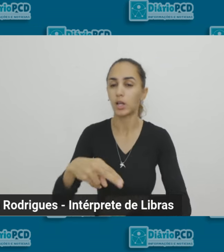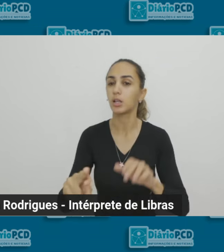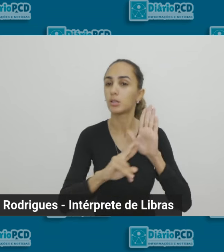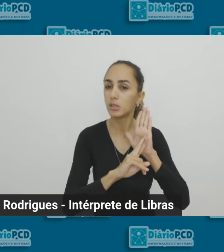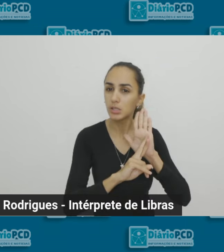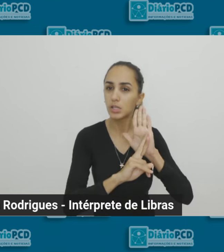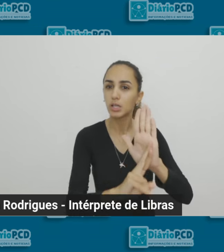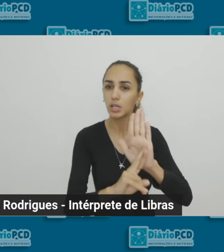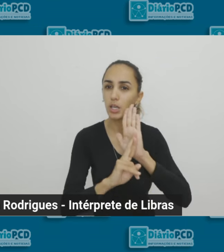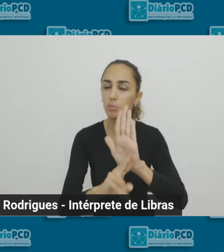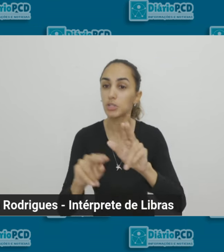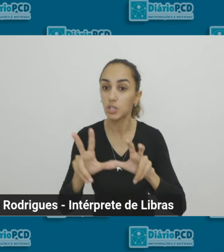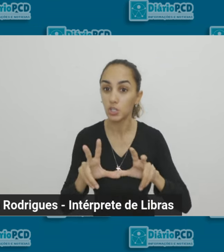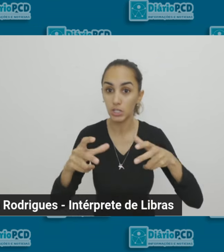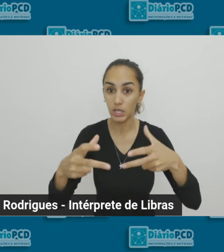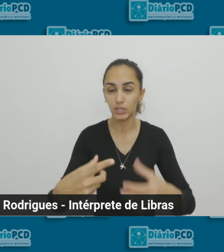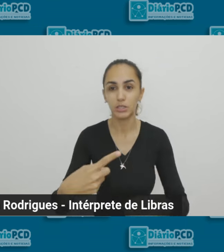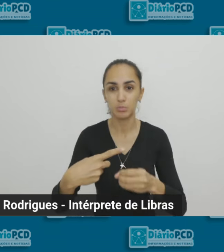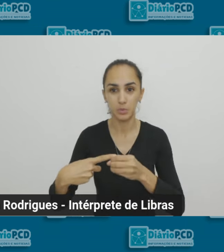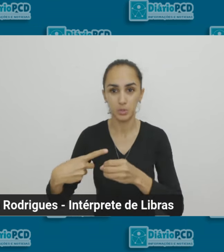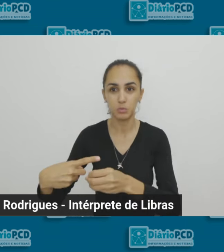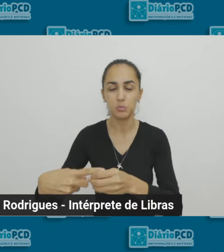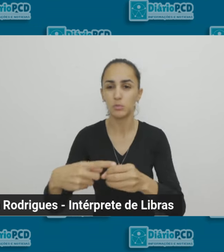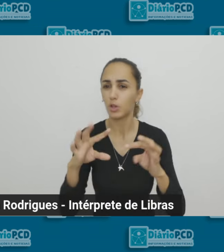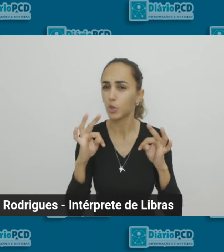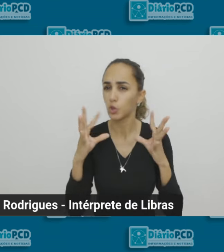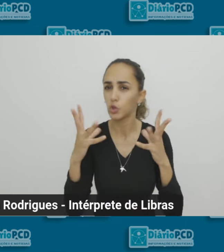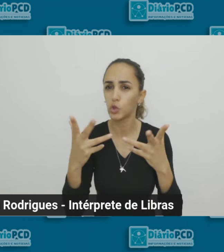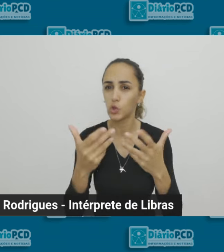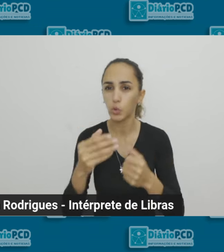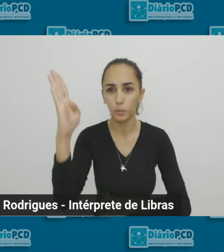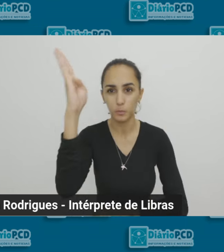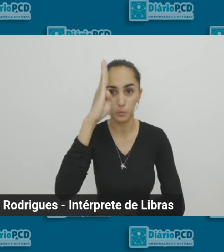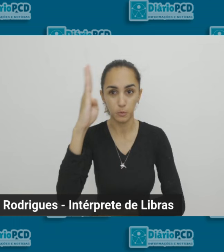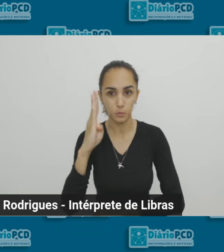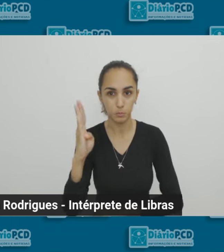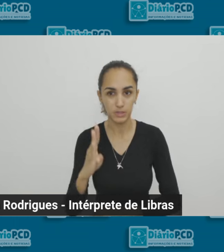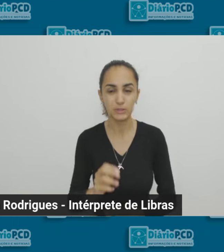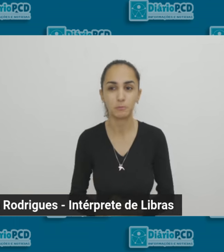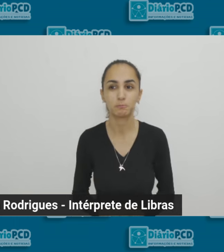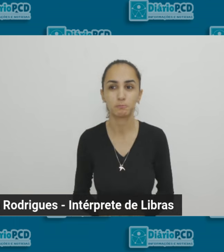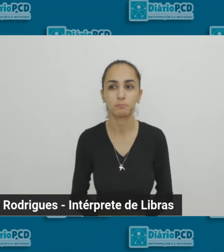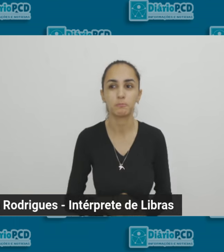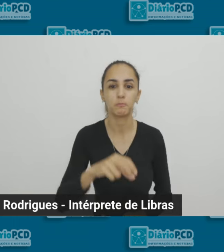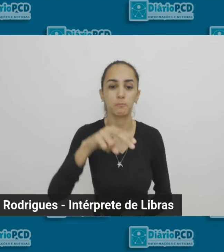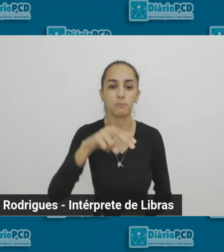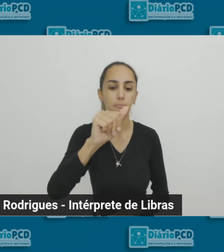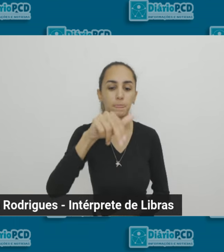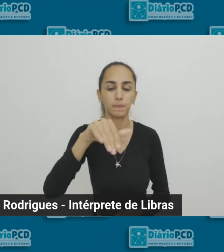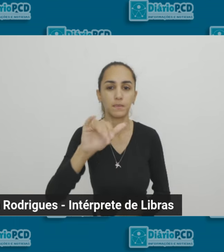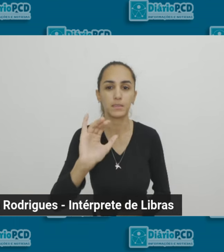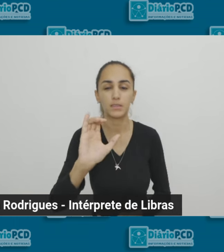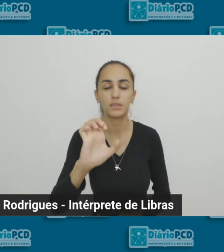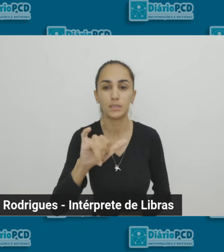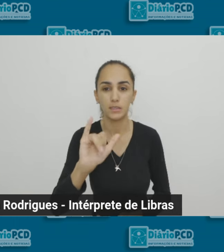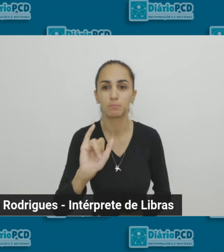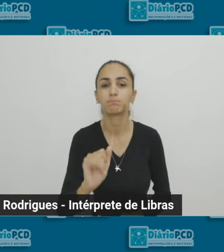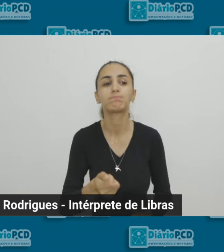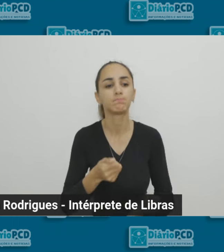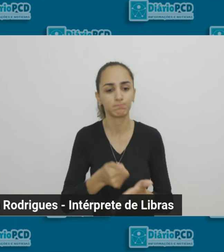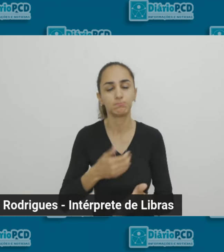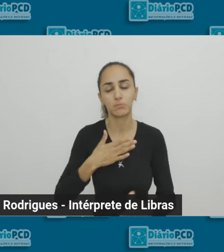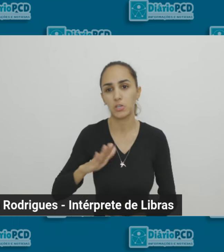representatividade nas câmaras municipais de todo o Brasil. Como a doutora Nancy disse, ela, no passado, buscou uma vaga na Câmara Municipal